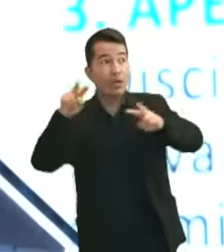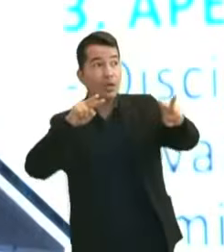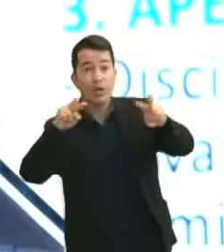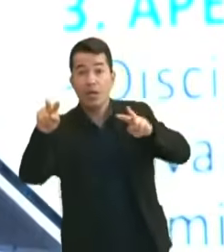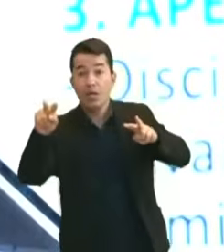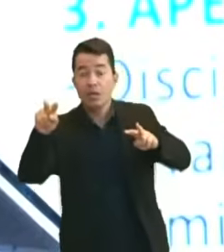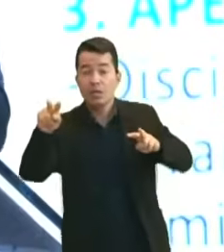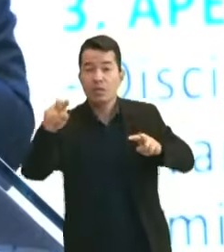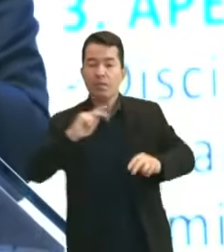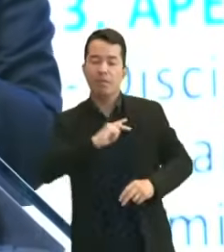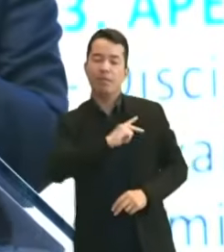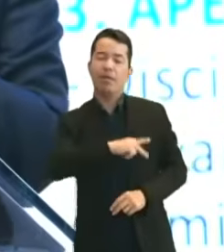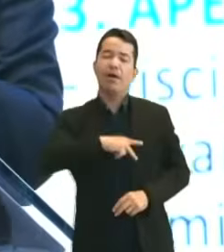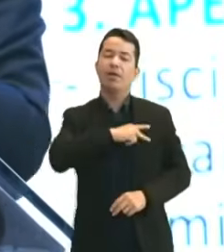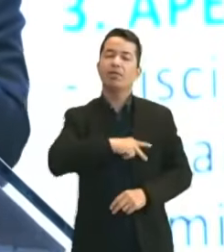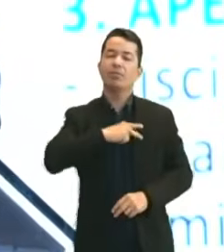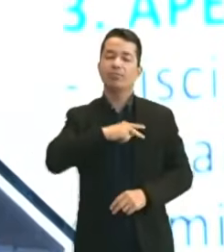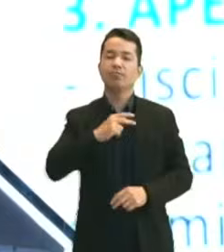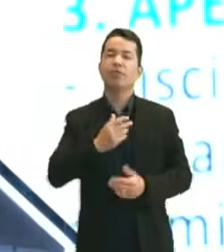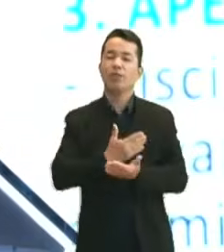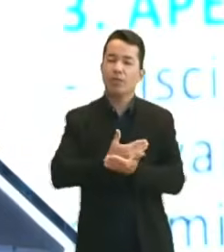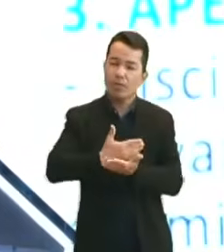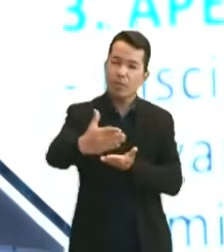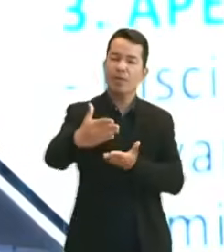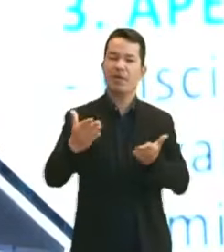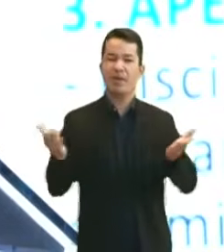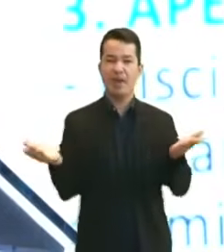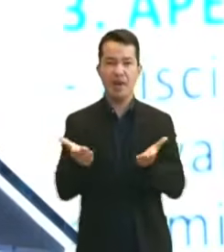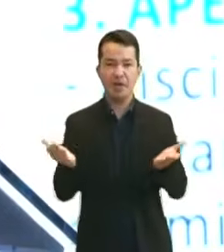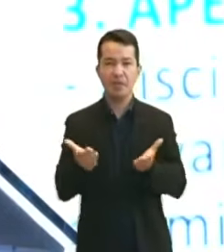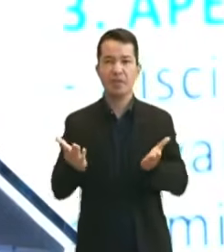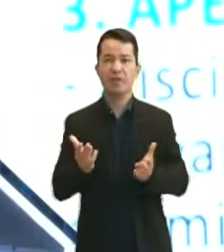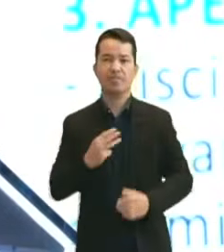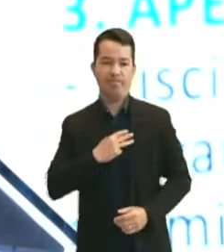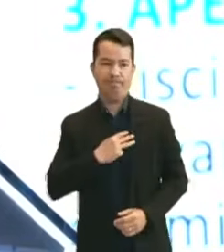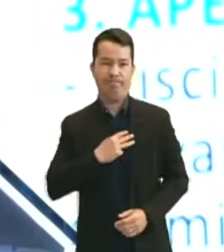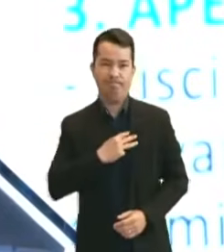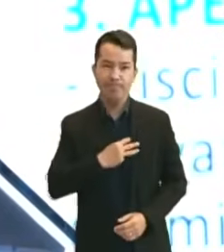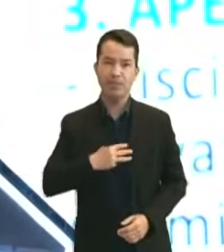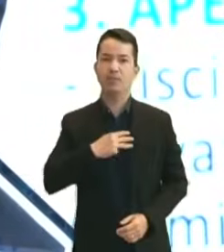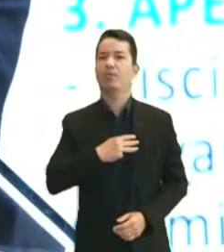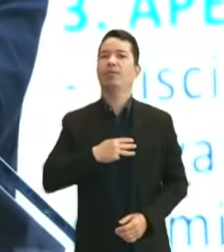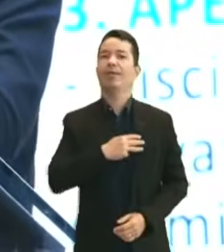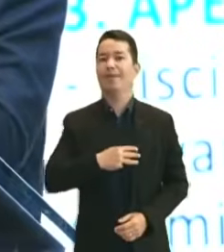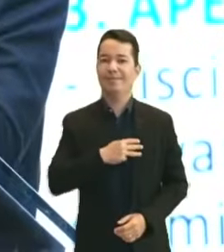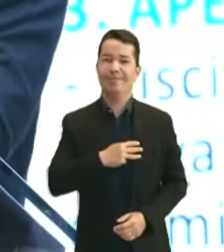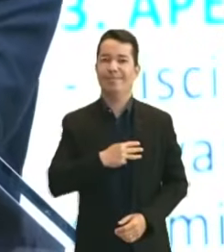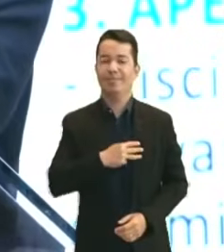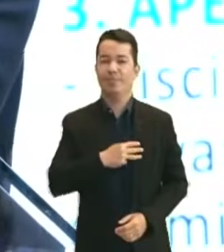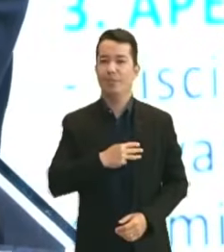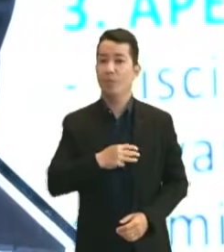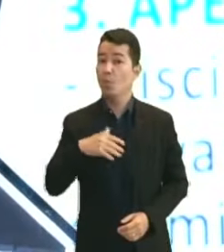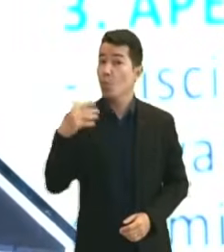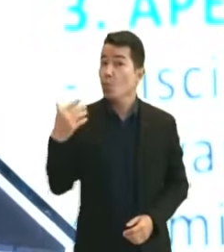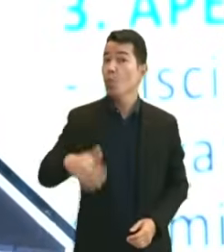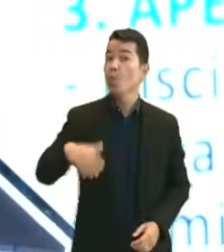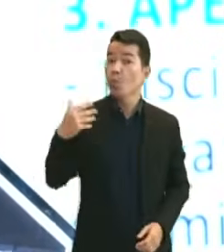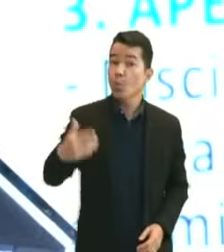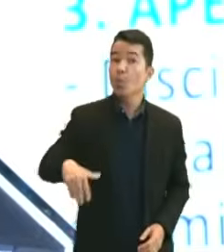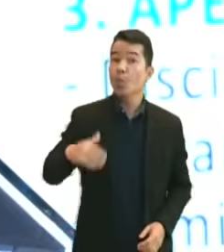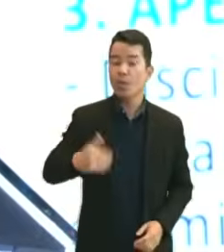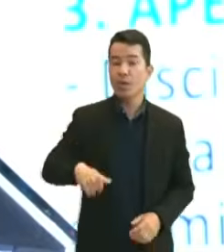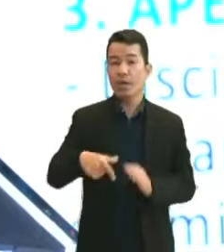de alguém que era o perseguidor da igreja, ele se torna alguém perseguido pela fé cristã. Porque a sua missão era muito grande, naquilo que Deus